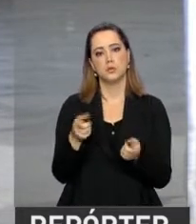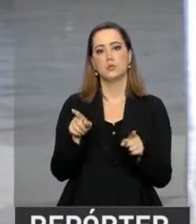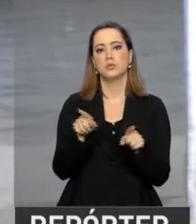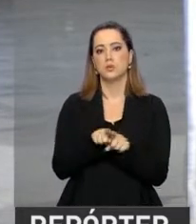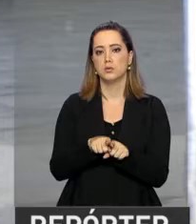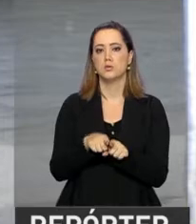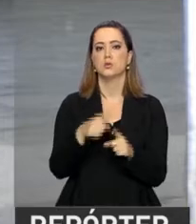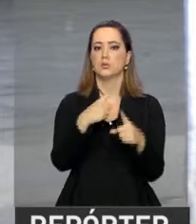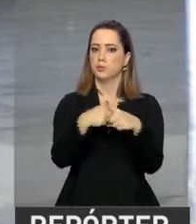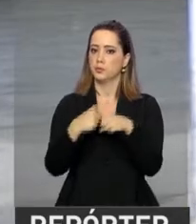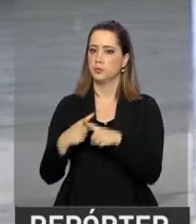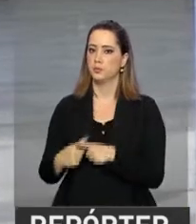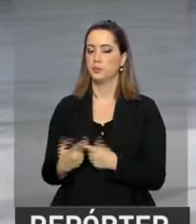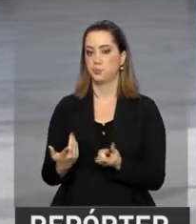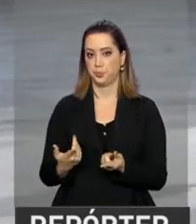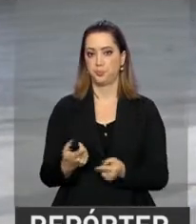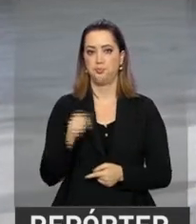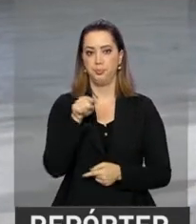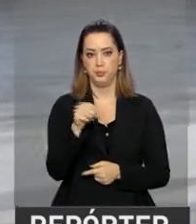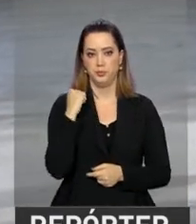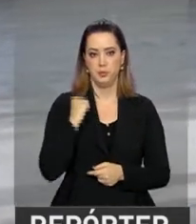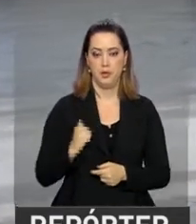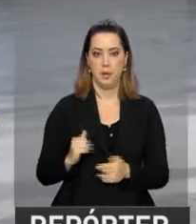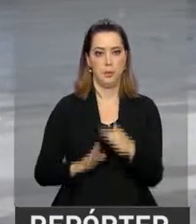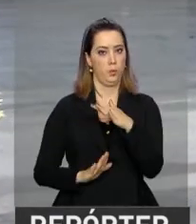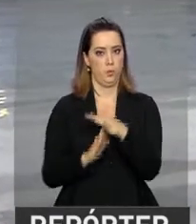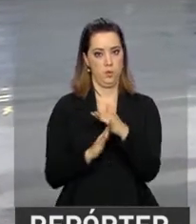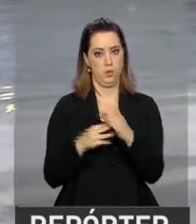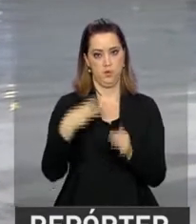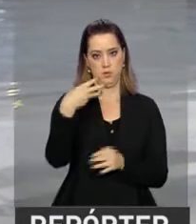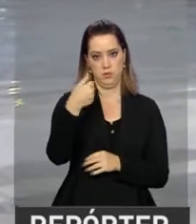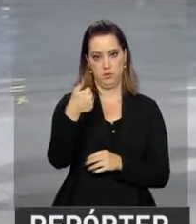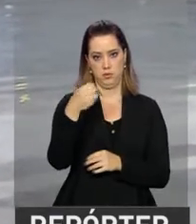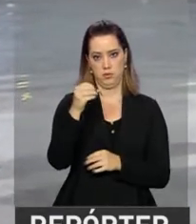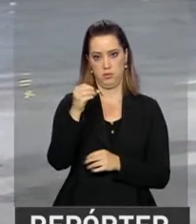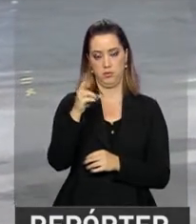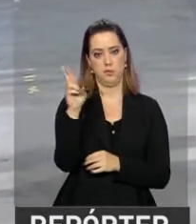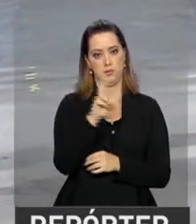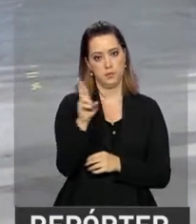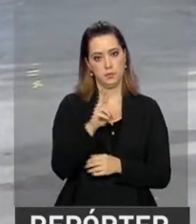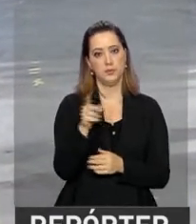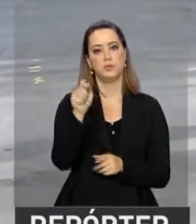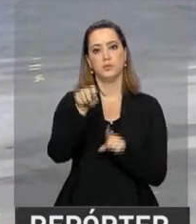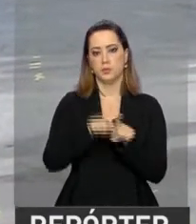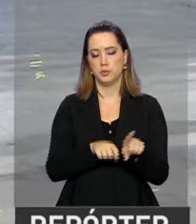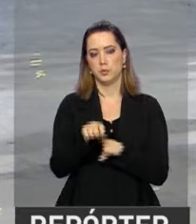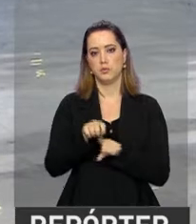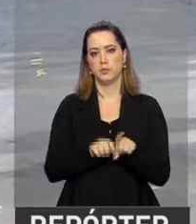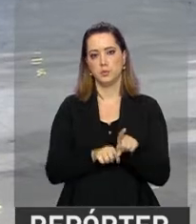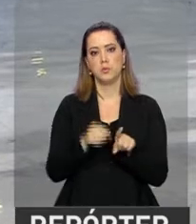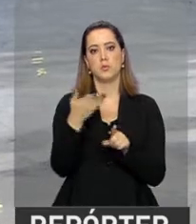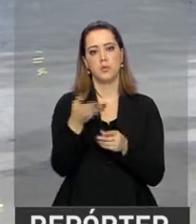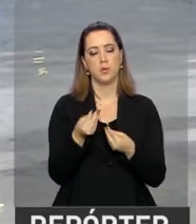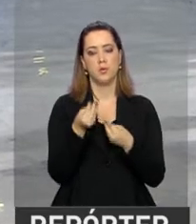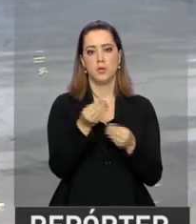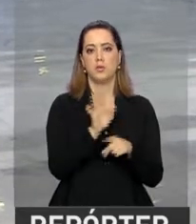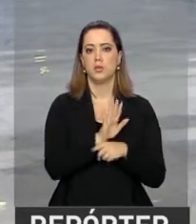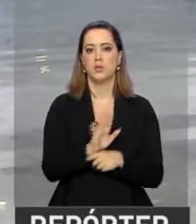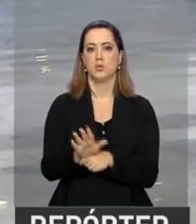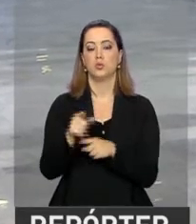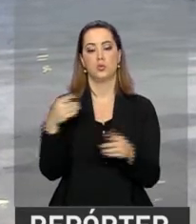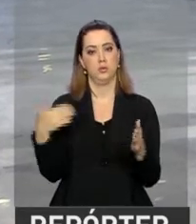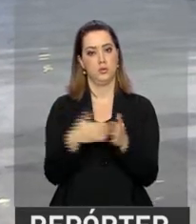e às competições. As bolsas chegam a R$ 3.100 por mês e os selecionados recebem esse apoio pelo período